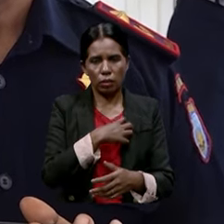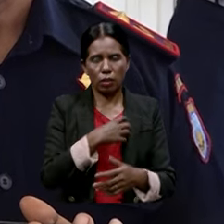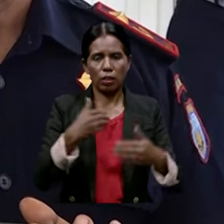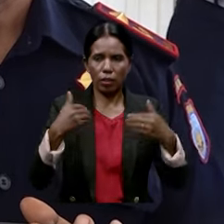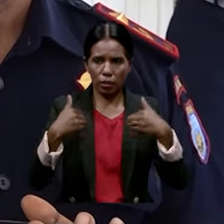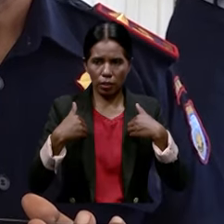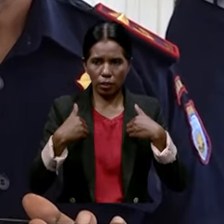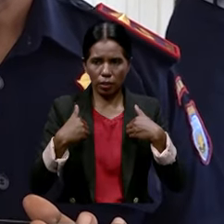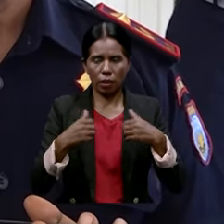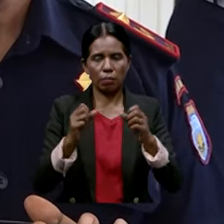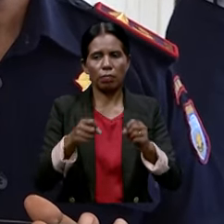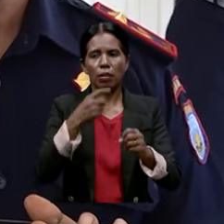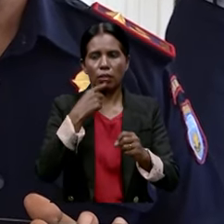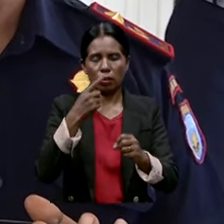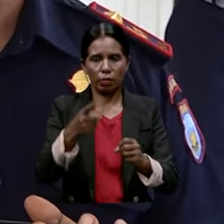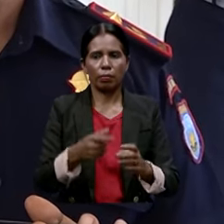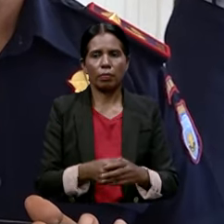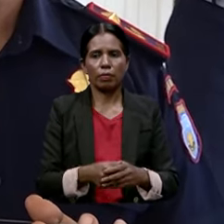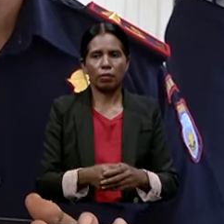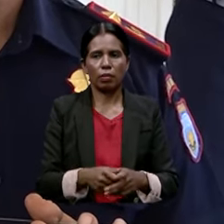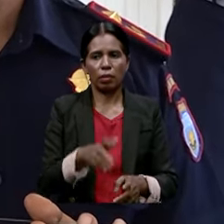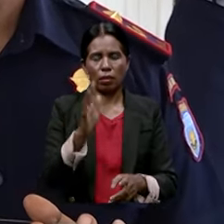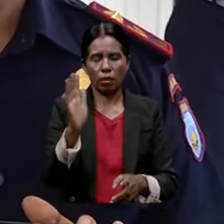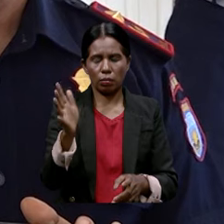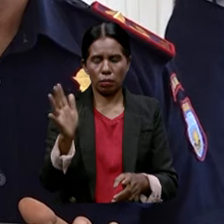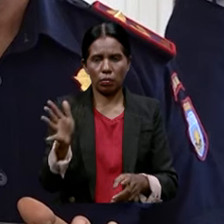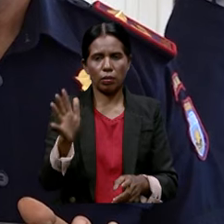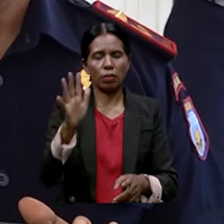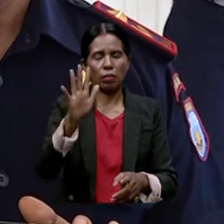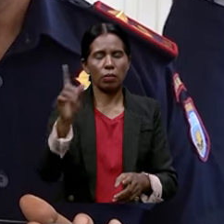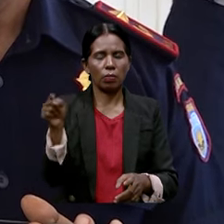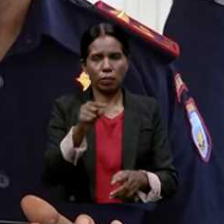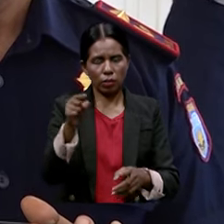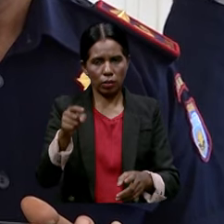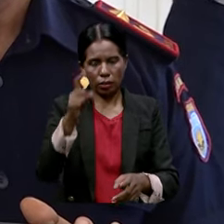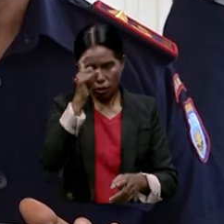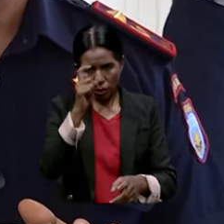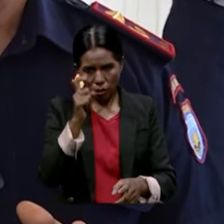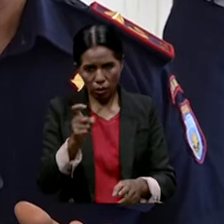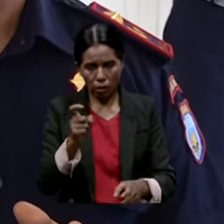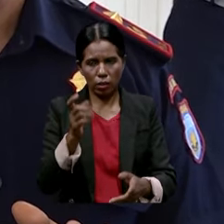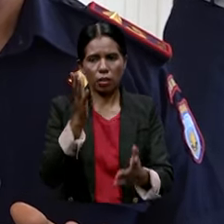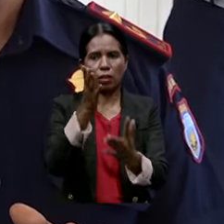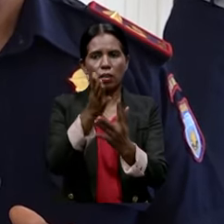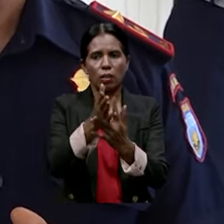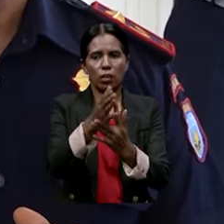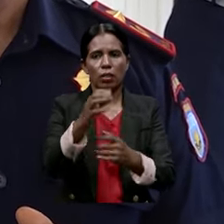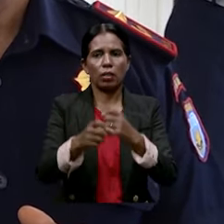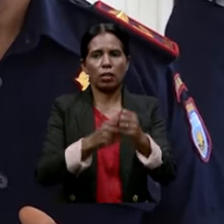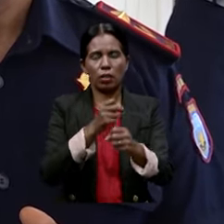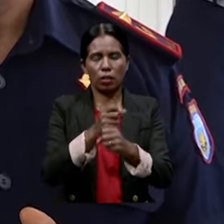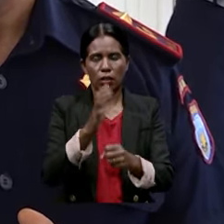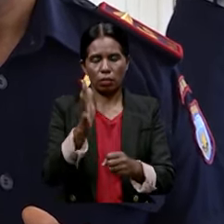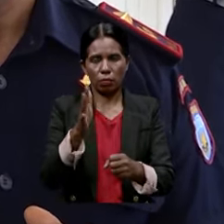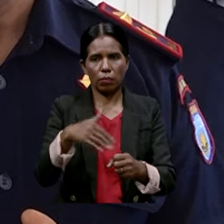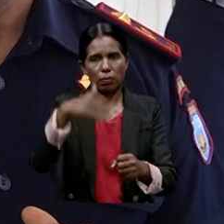nene bela tete 50% nene ni idari tamona iha Iltina lima nulu